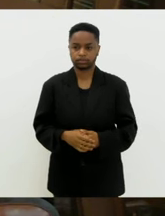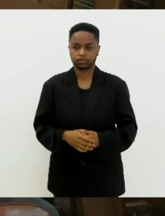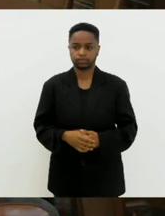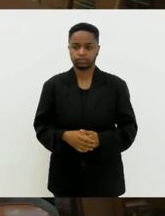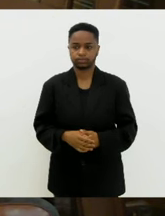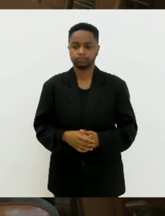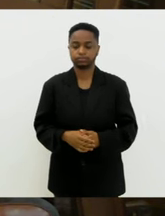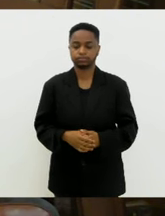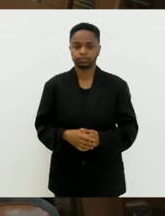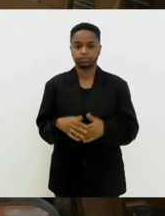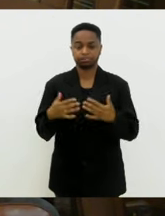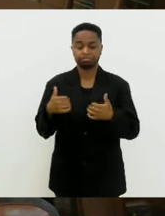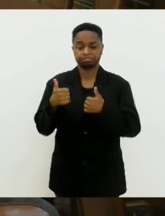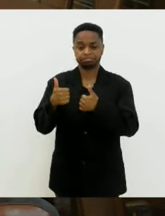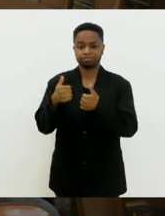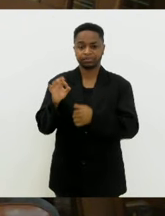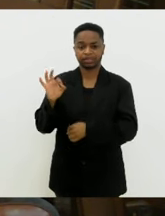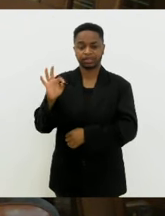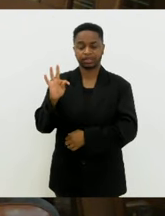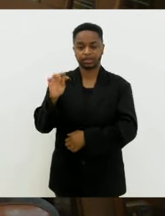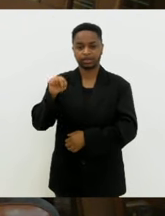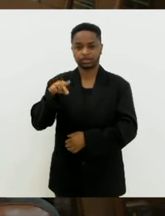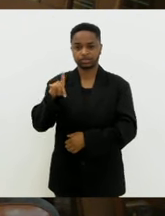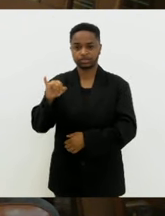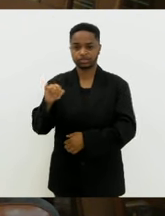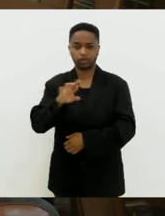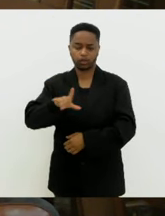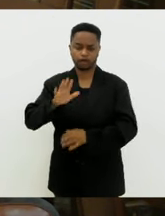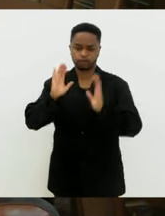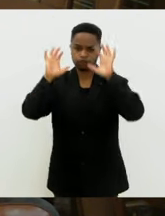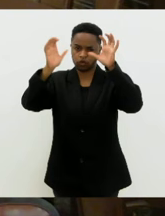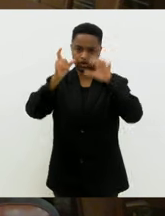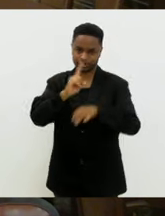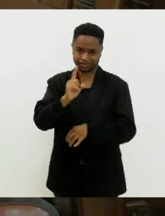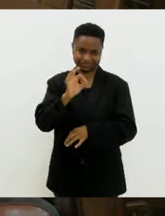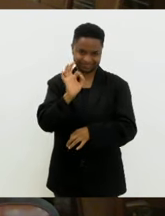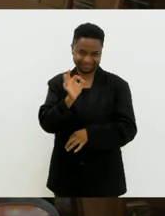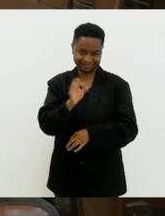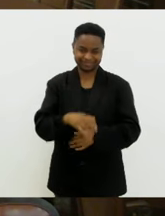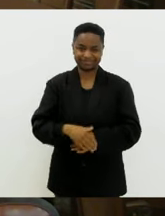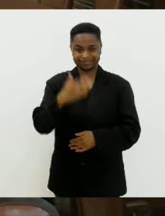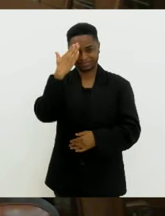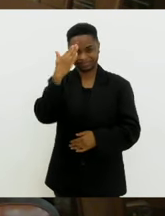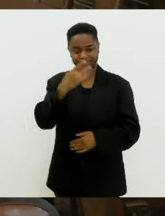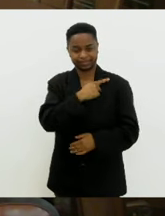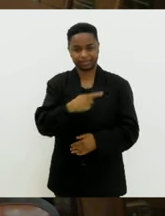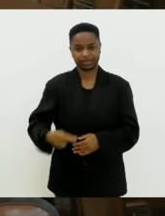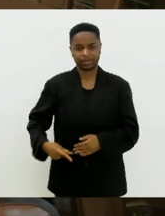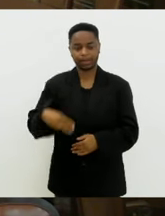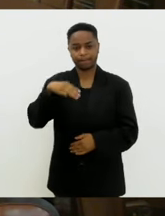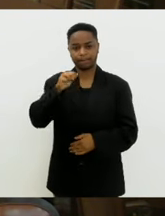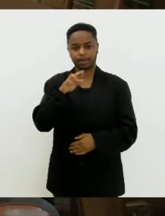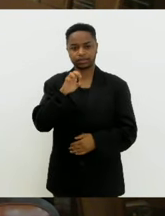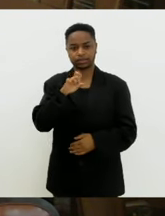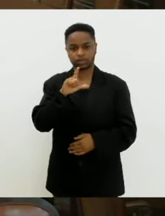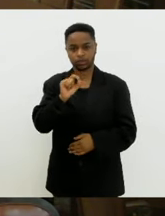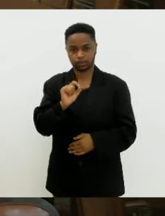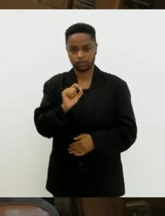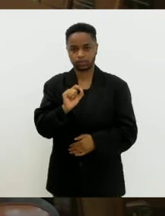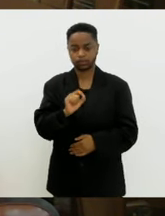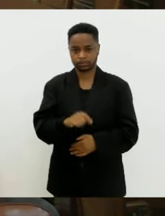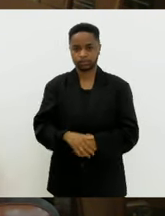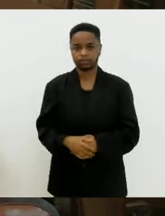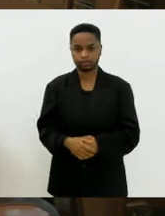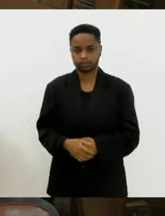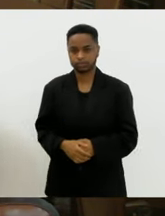Grande Tandi. Mas não é do vôlei, não, né? Obrigado, presidente Marcelo Dino. Um prazer estar participando dessa